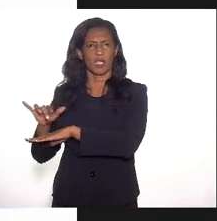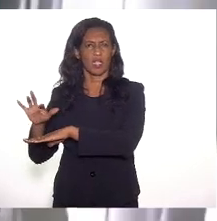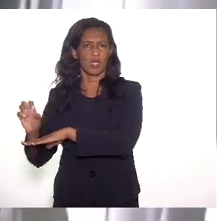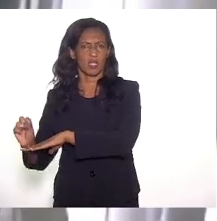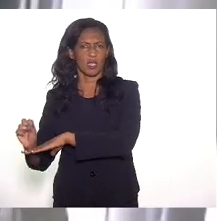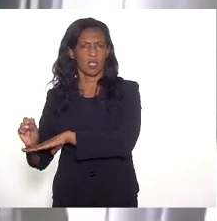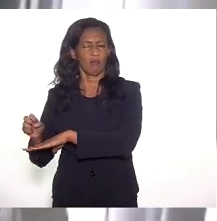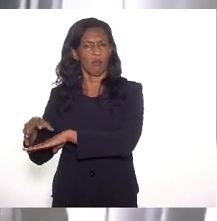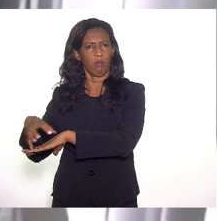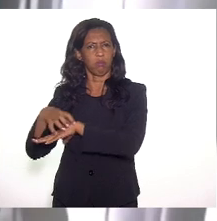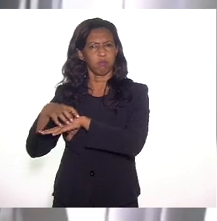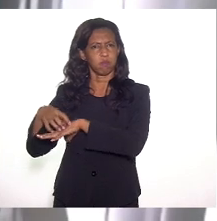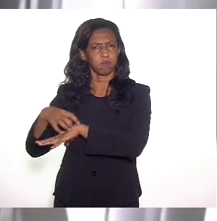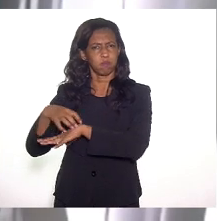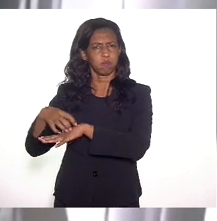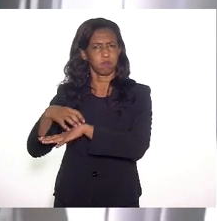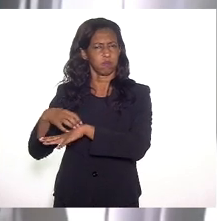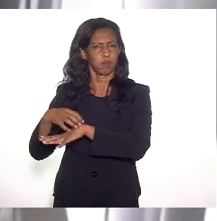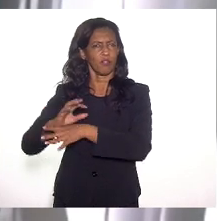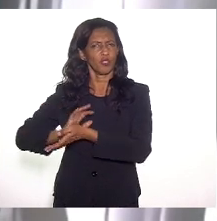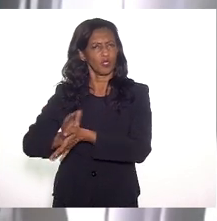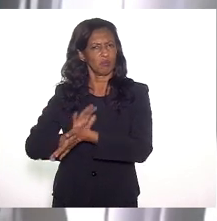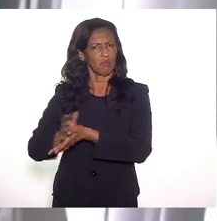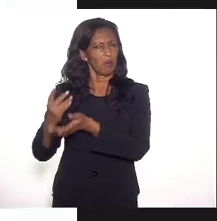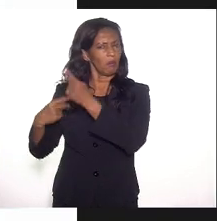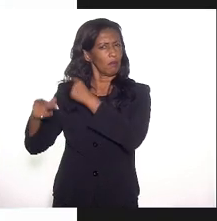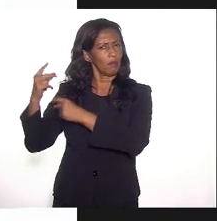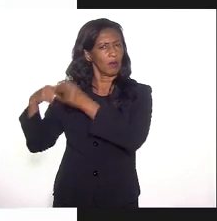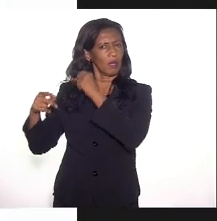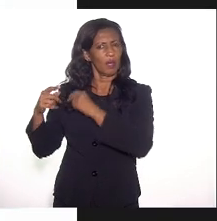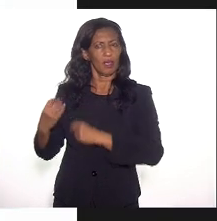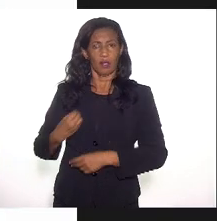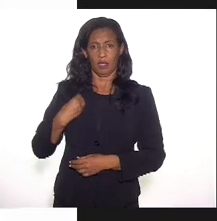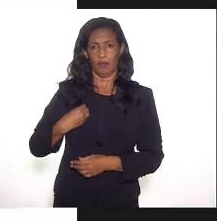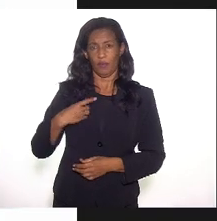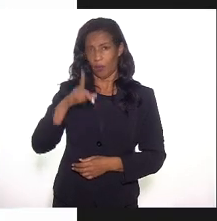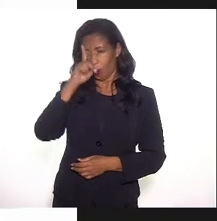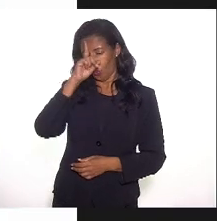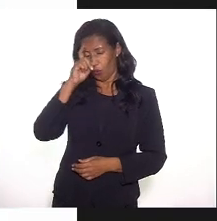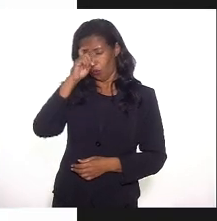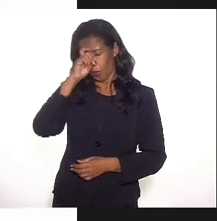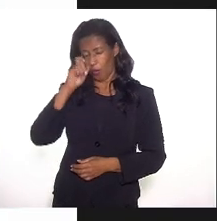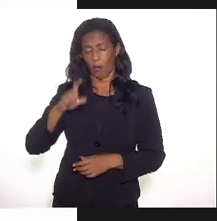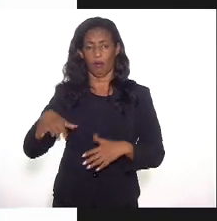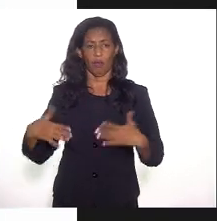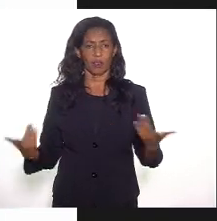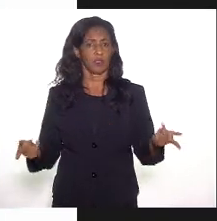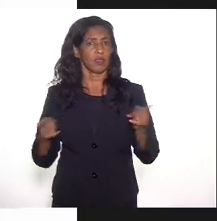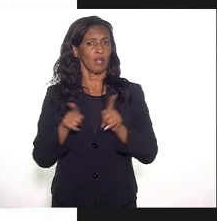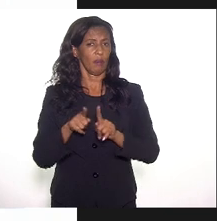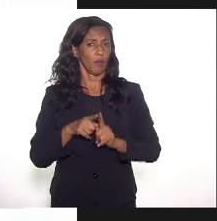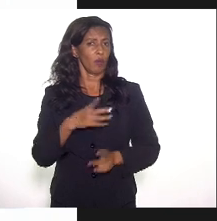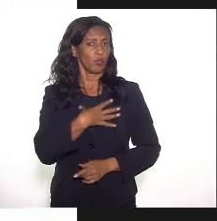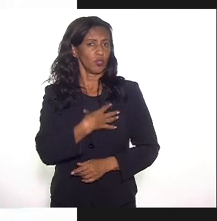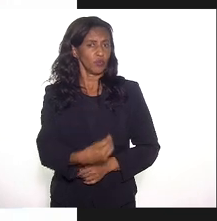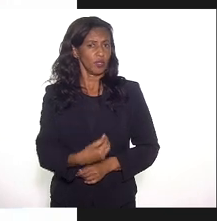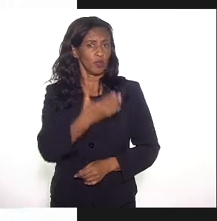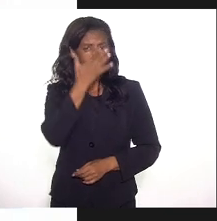discriminados na época, né, e que moravam nesses hospitais, assim como os filhos